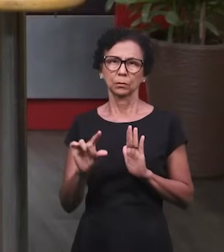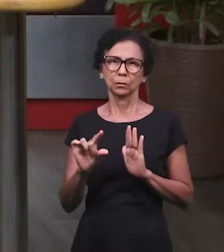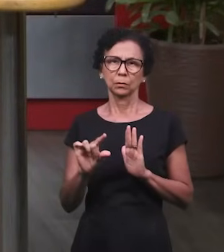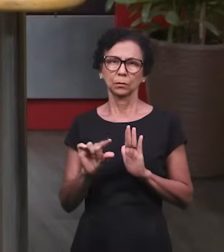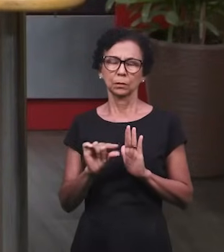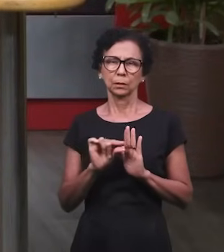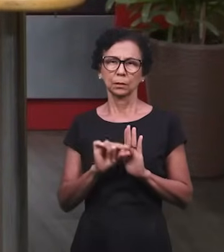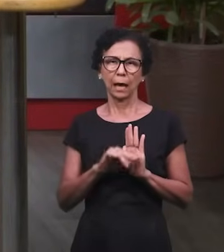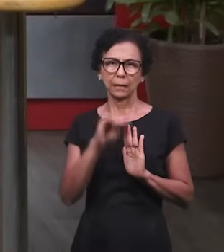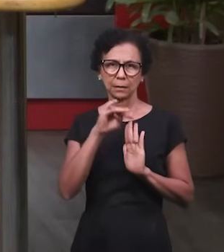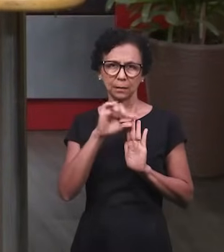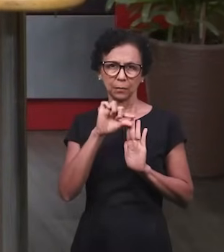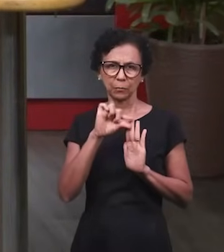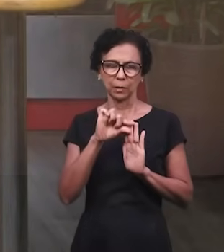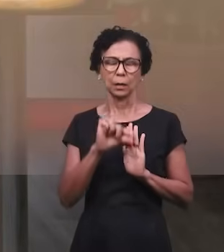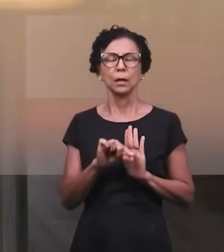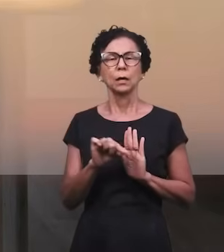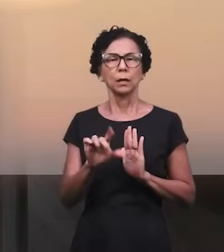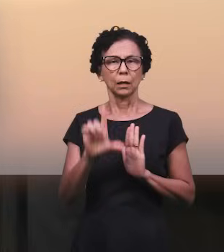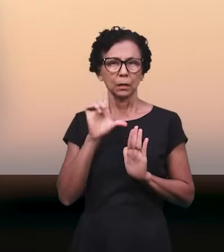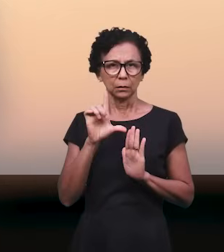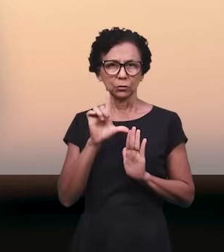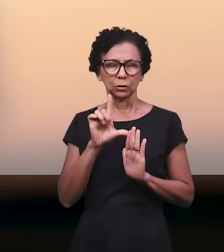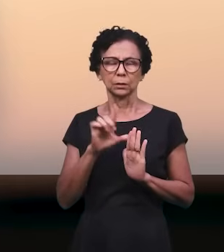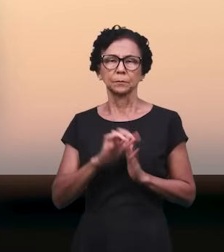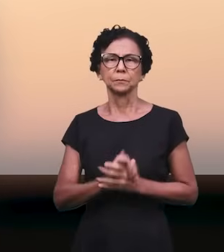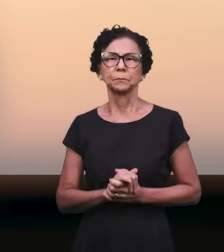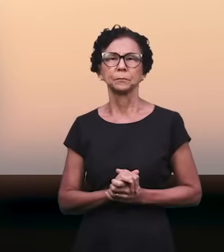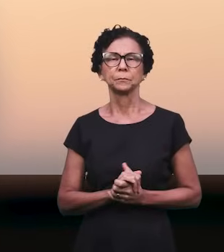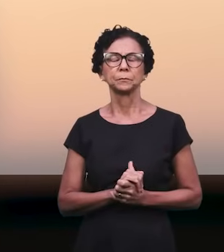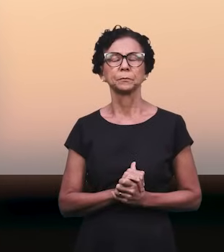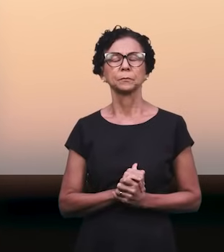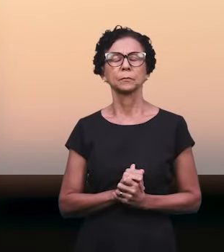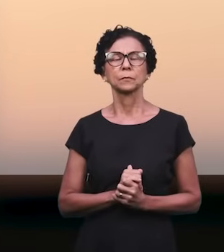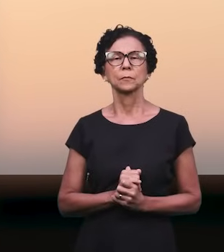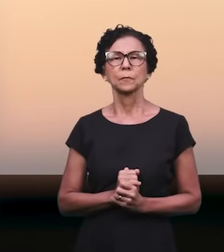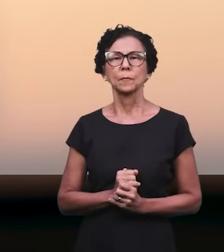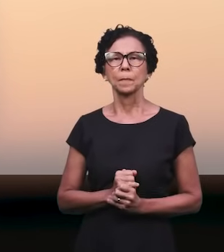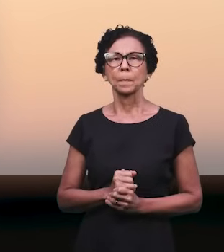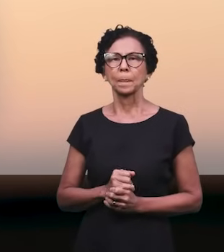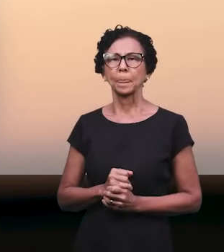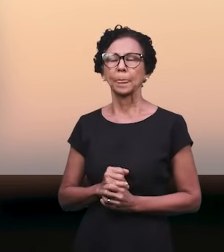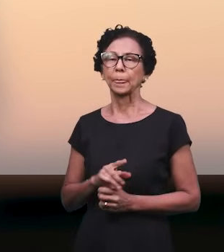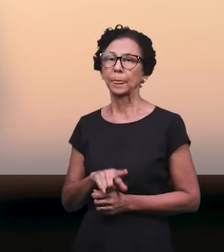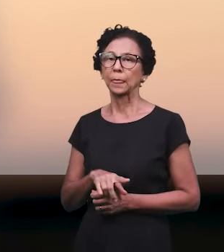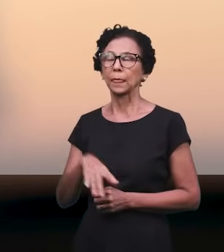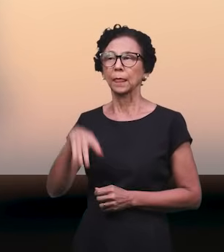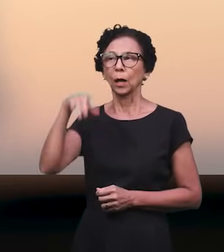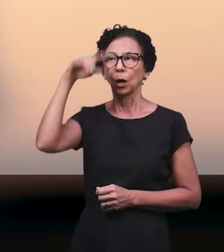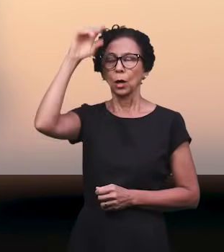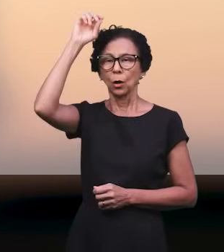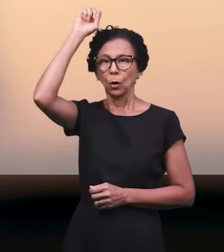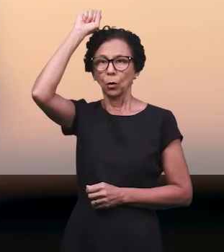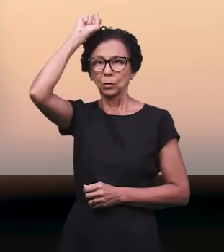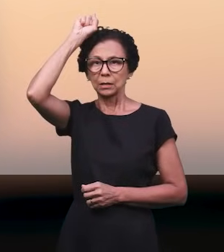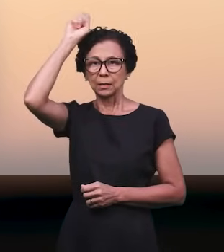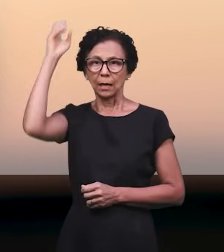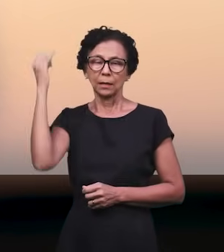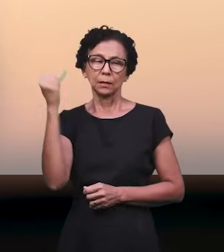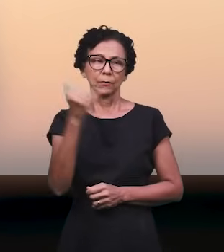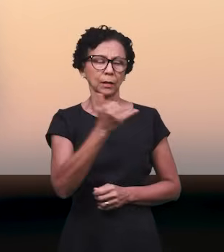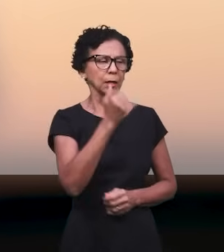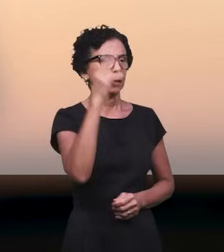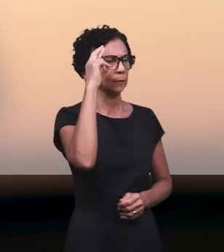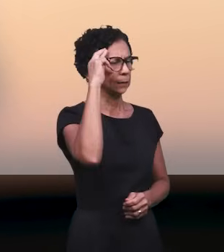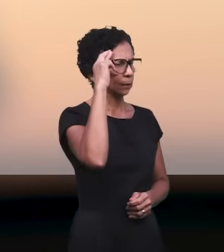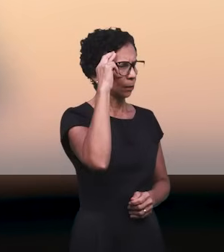com Sara e Abraão e diz assim ó como Sara obedecia Abraão chamando de senhor da qual vós sois filhas